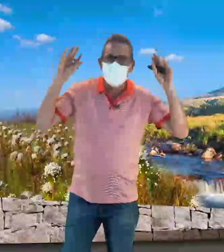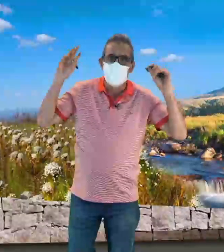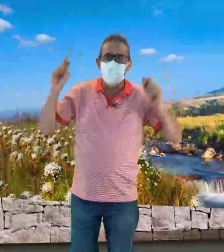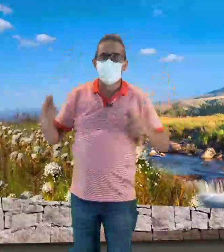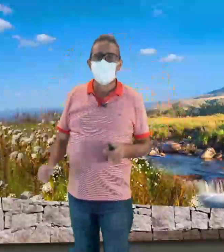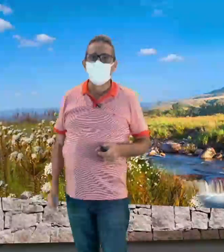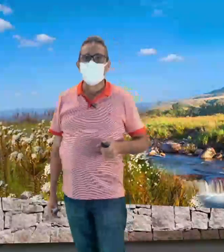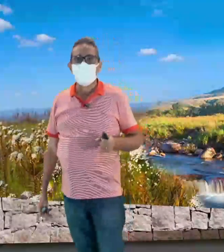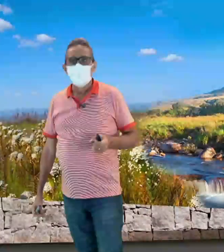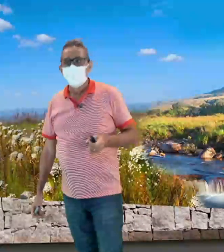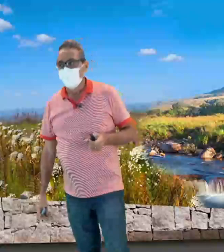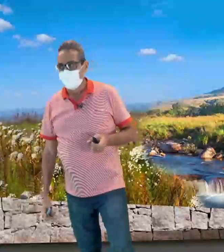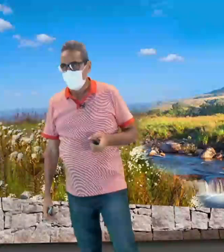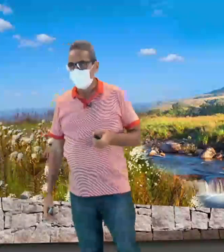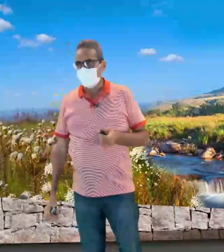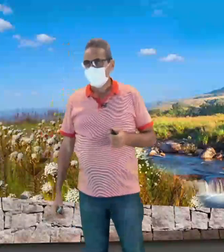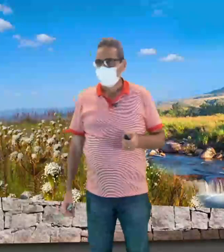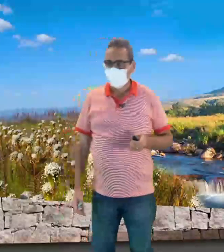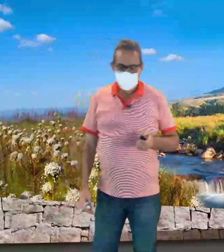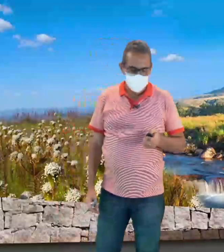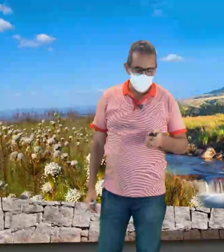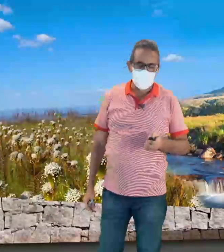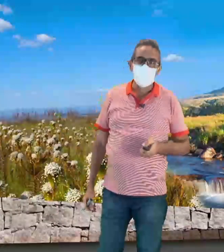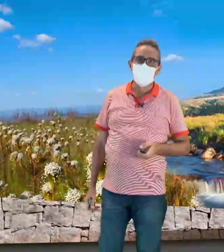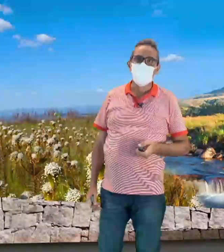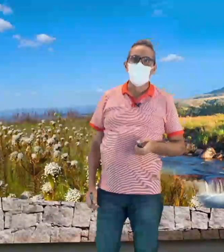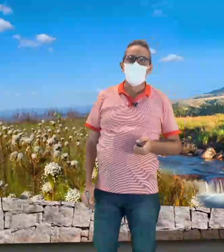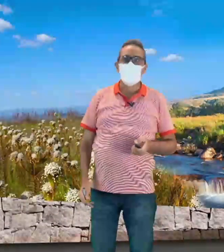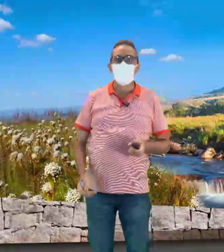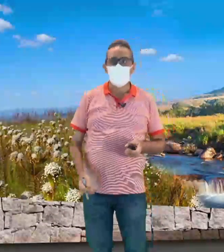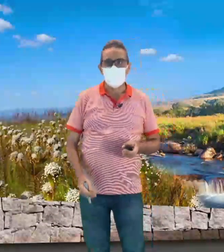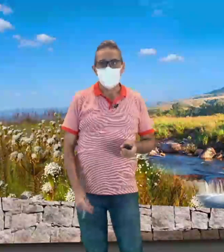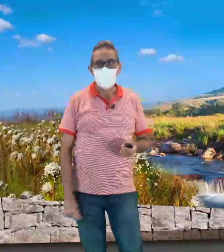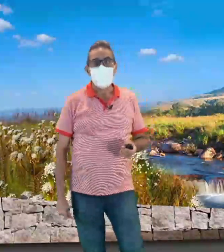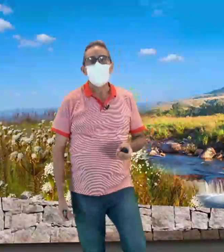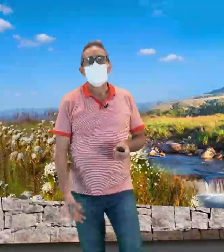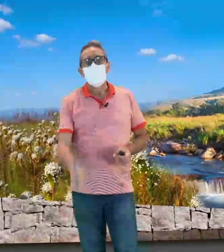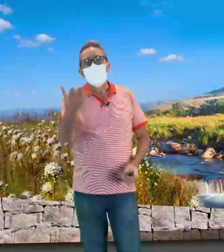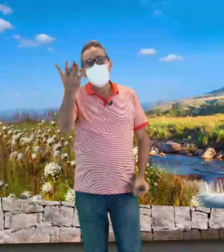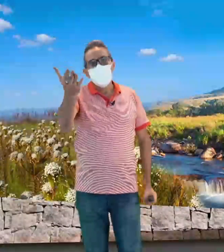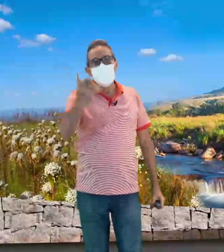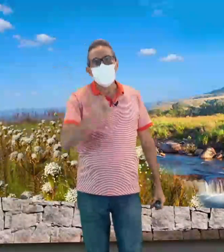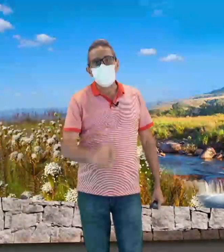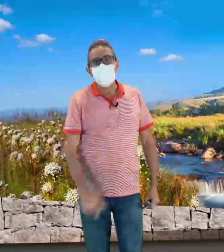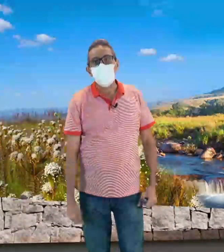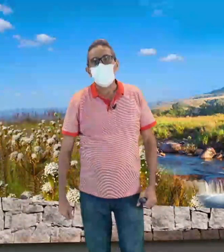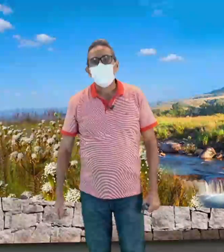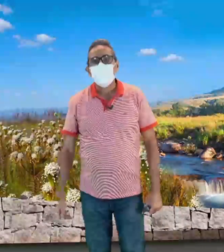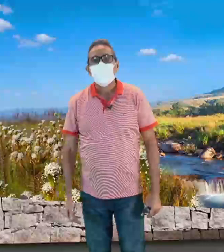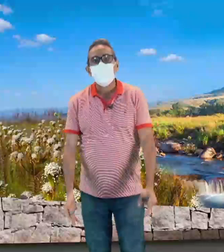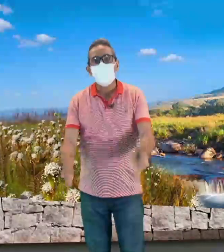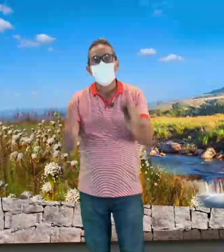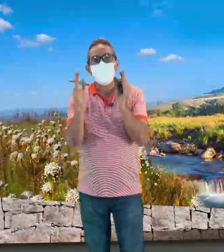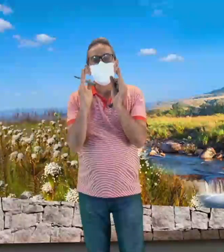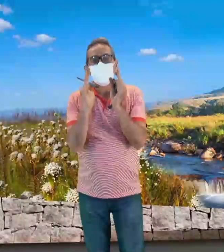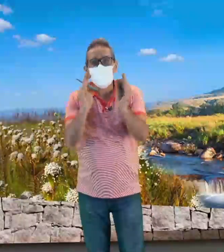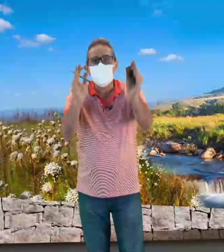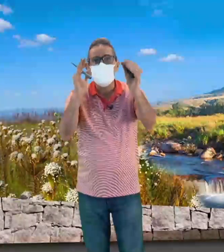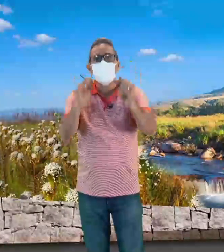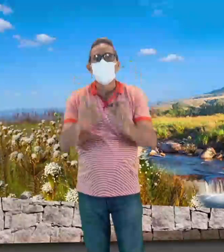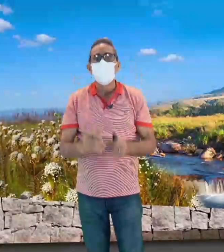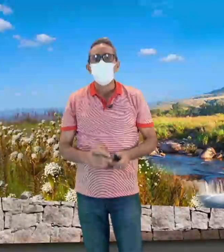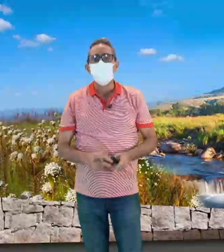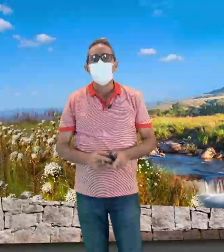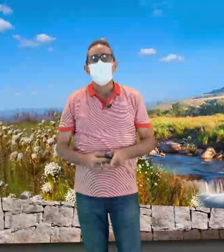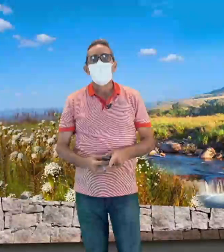de arquivamento nos softwares que nós temos pelo mundo afora, tá? Portanto, aí, você agora tem